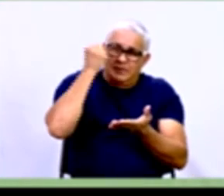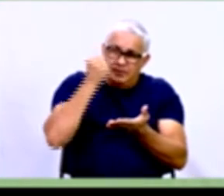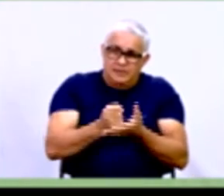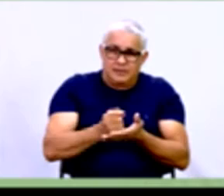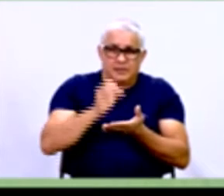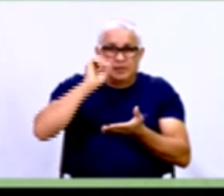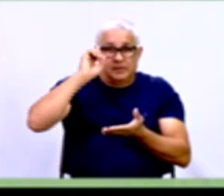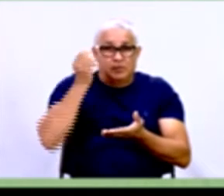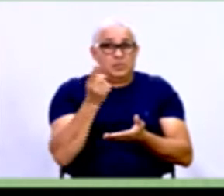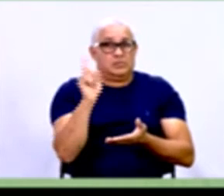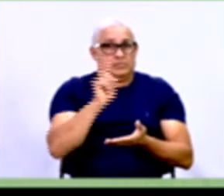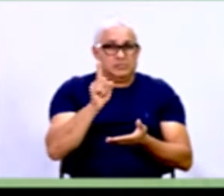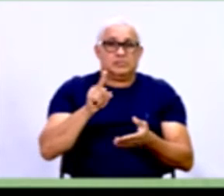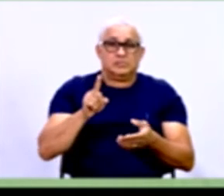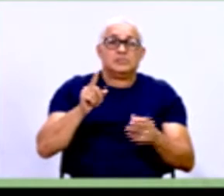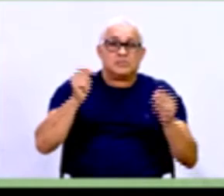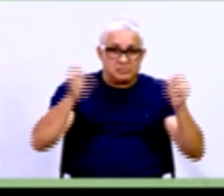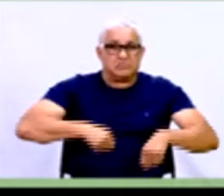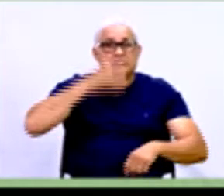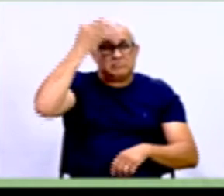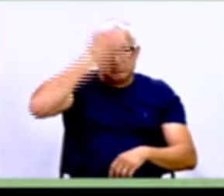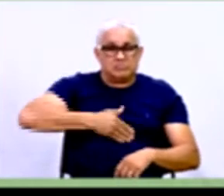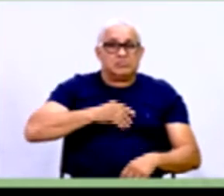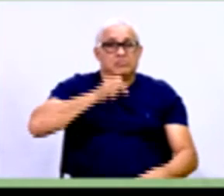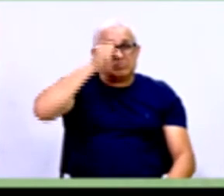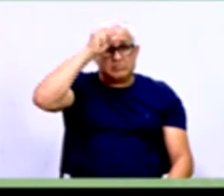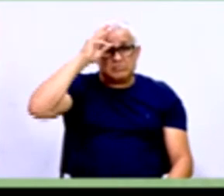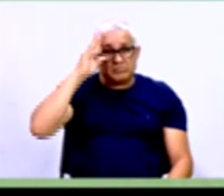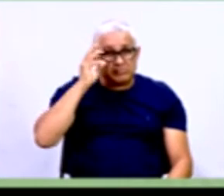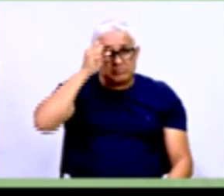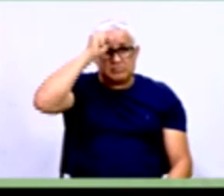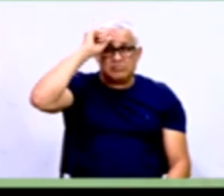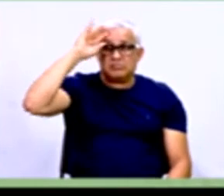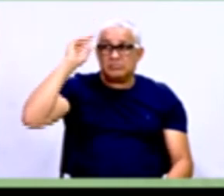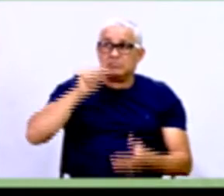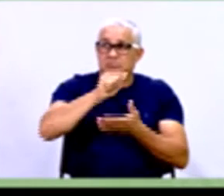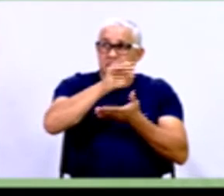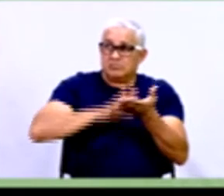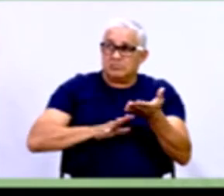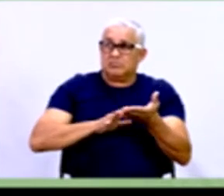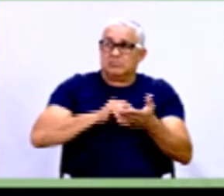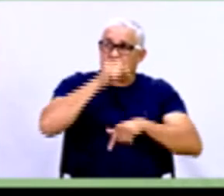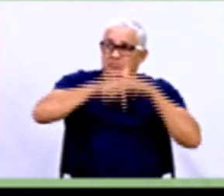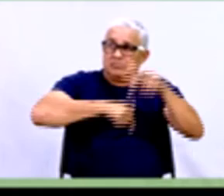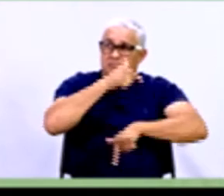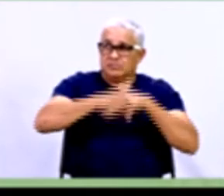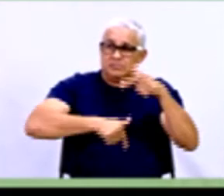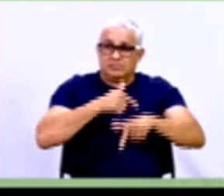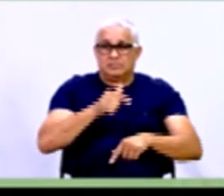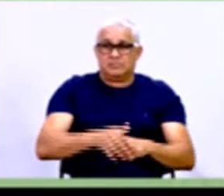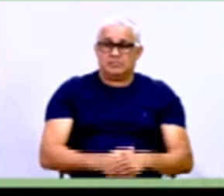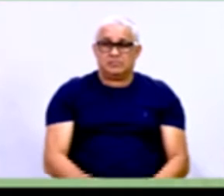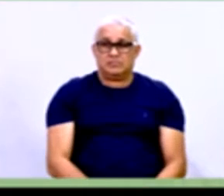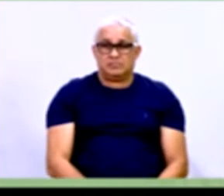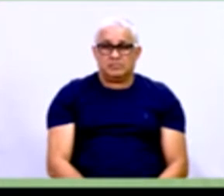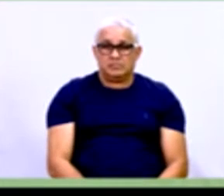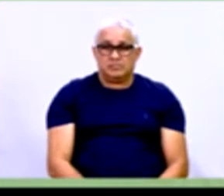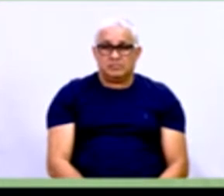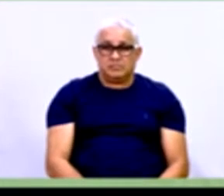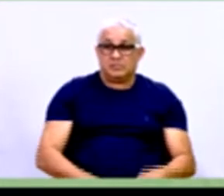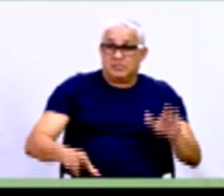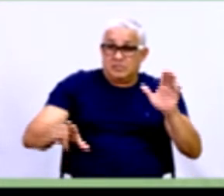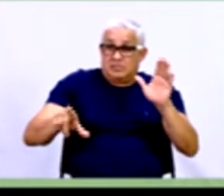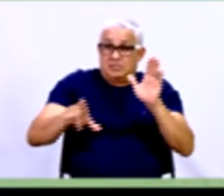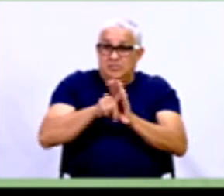ele tem como comprovar que ele faz rotineiramente aquela atividade. Ele é abraçado pela consolidação das